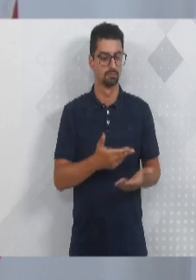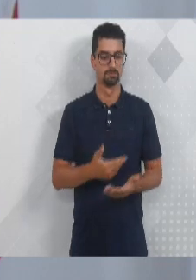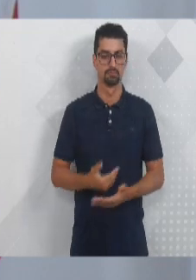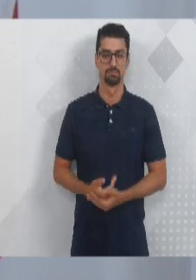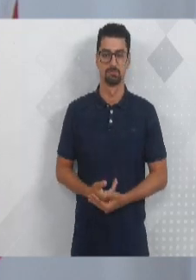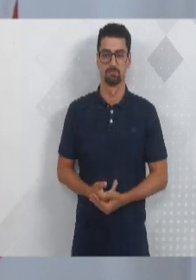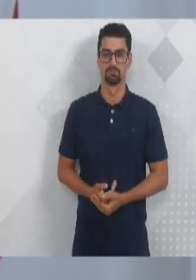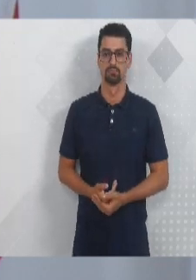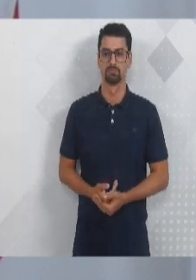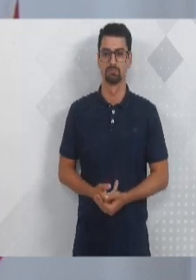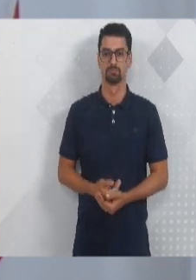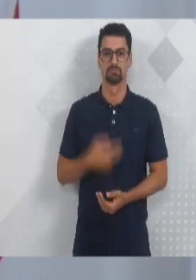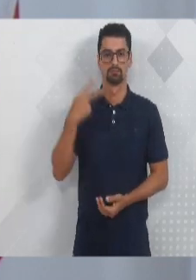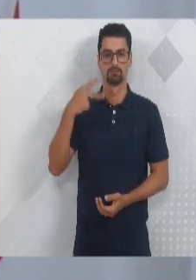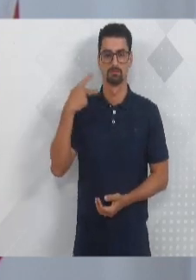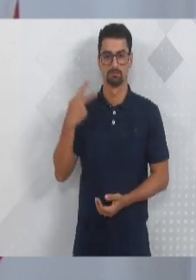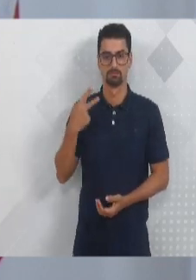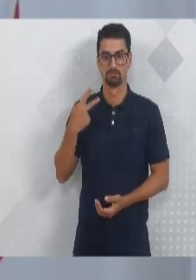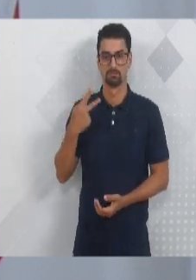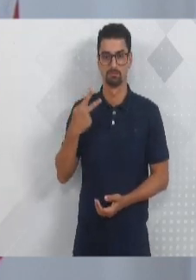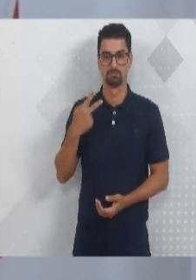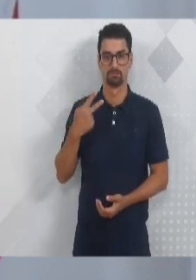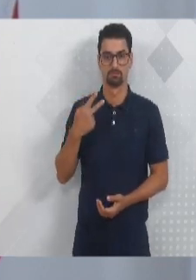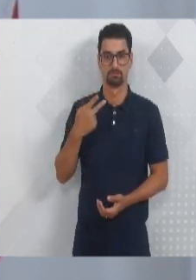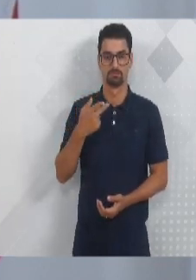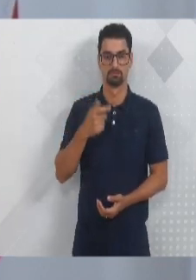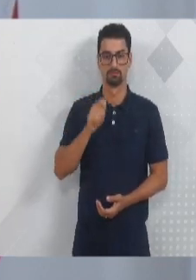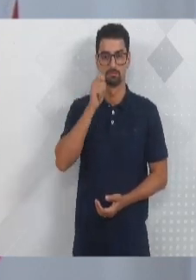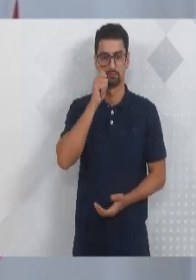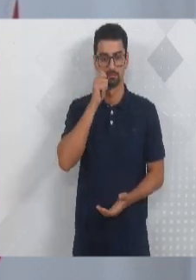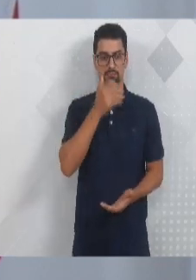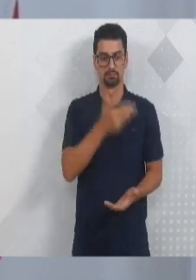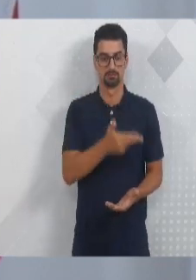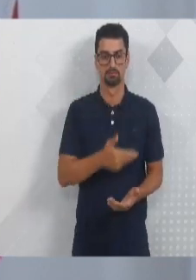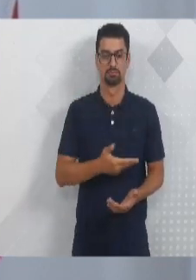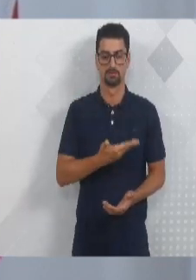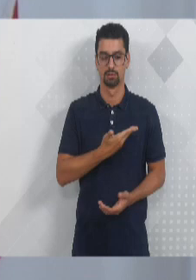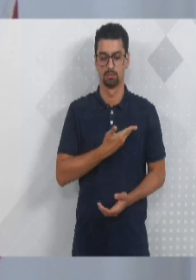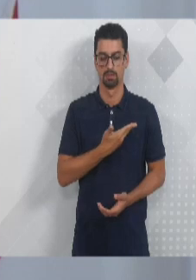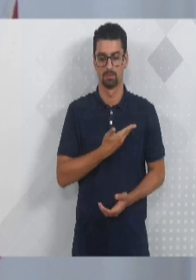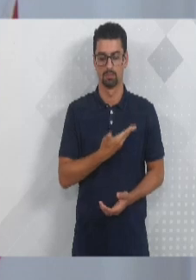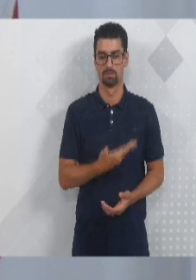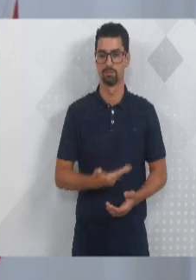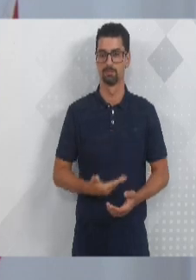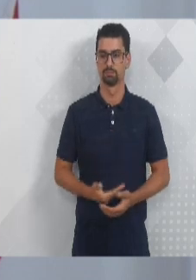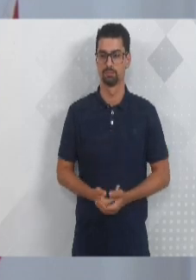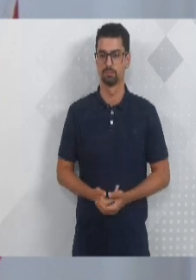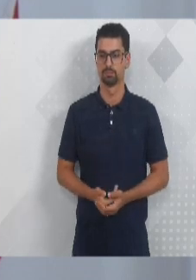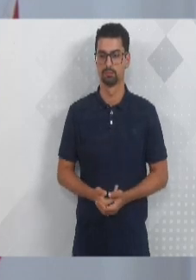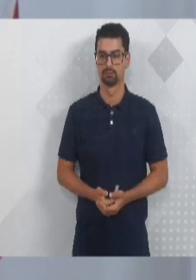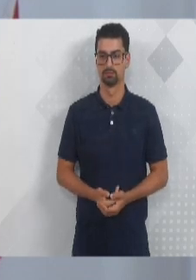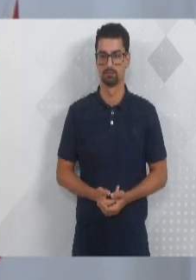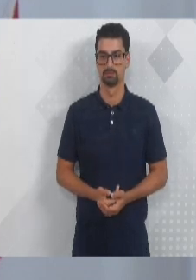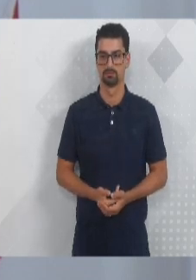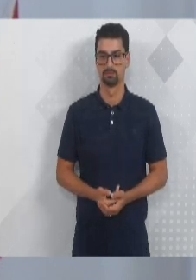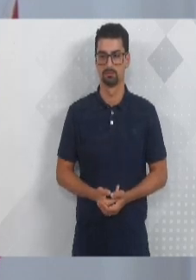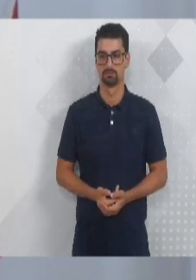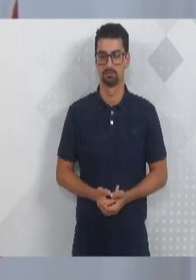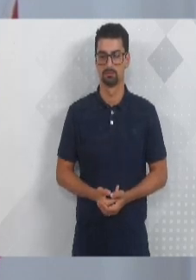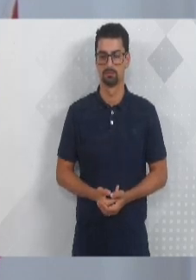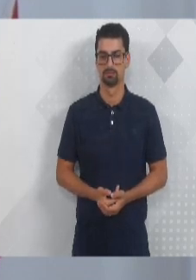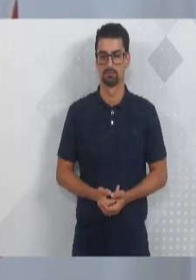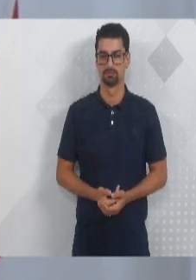presidente Vereador Almir Vieira meu grande amigo não é diferente